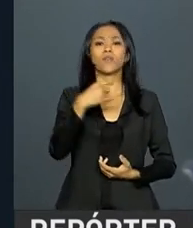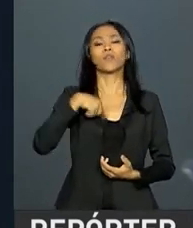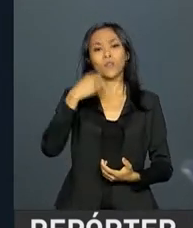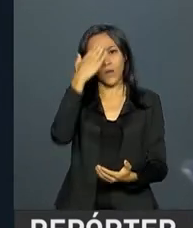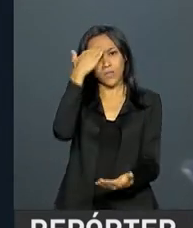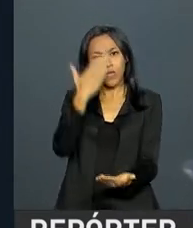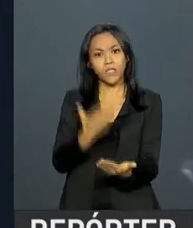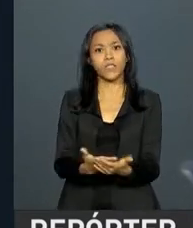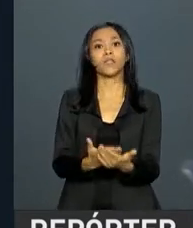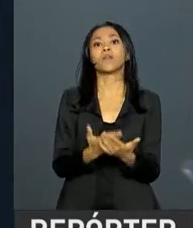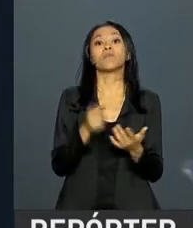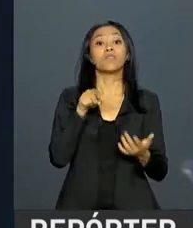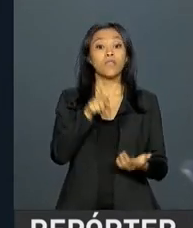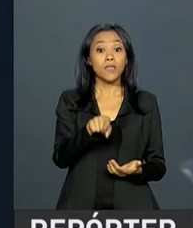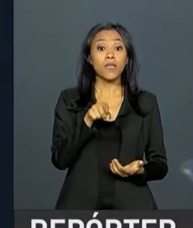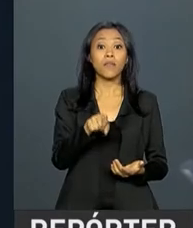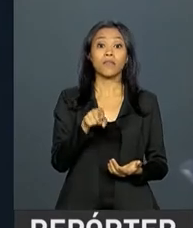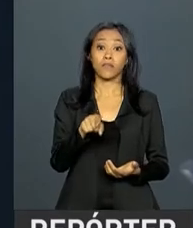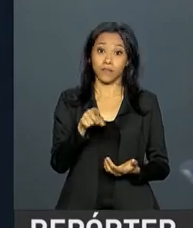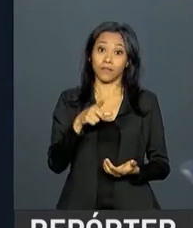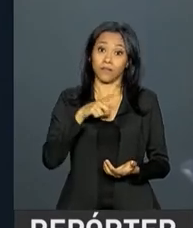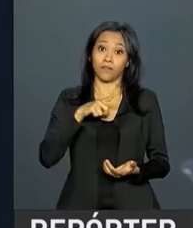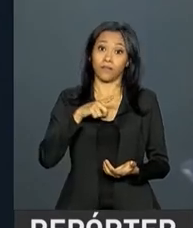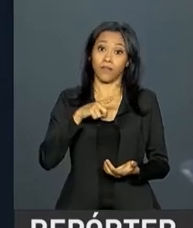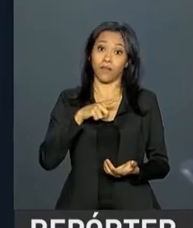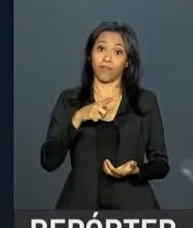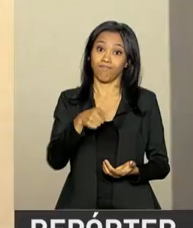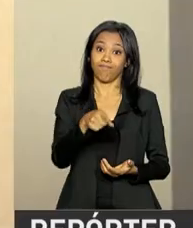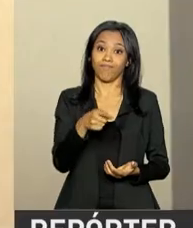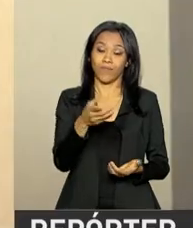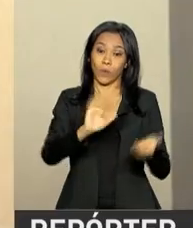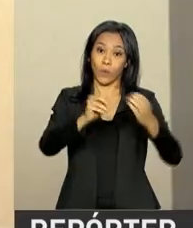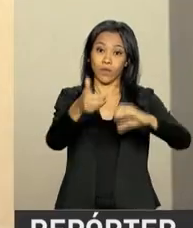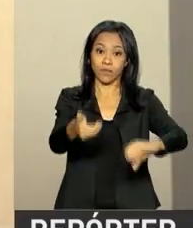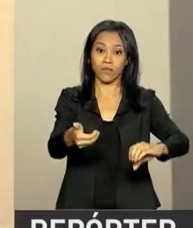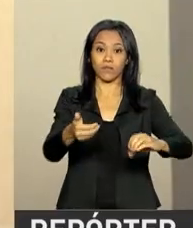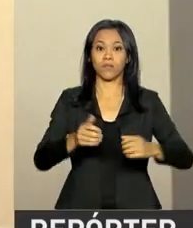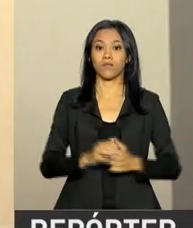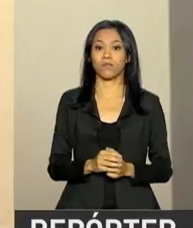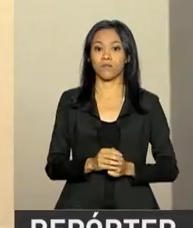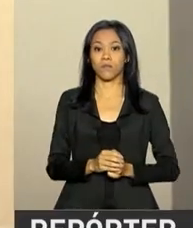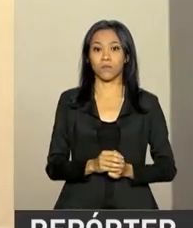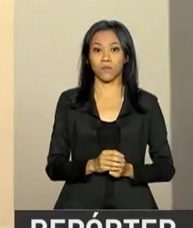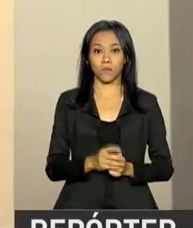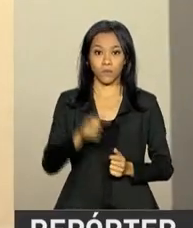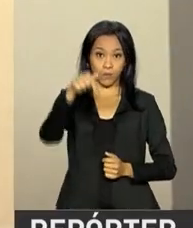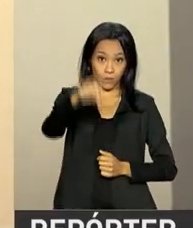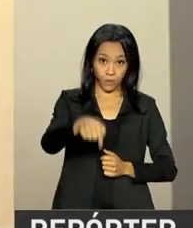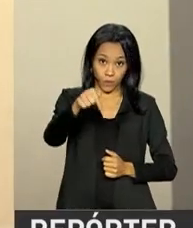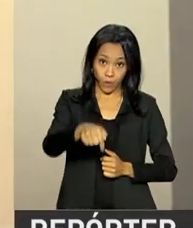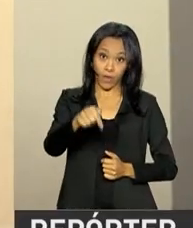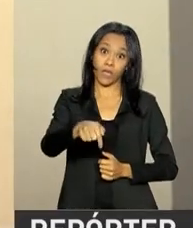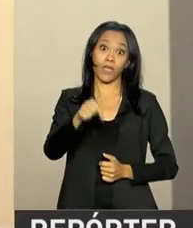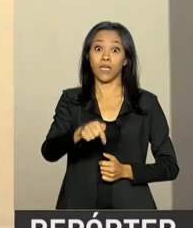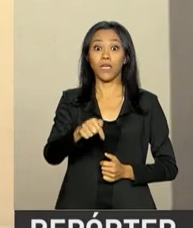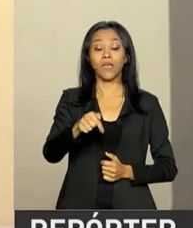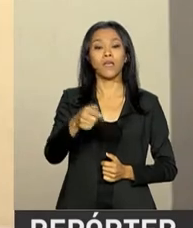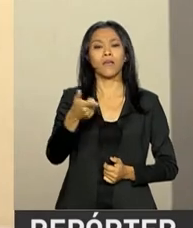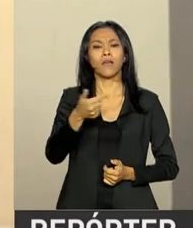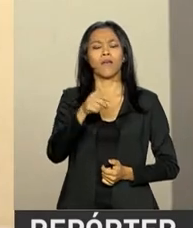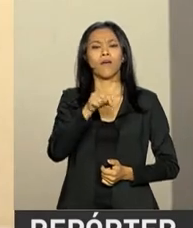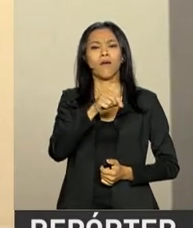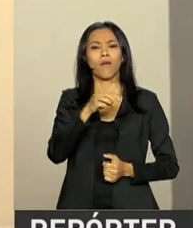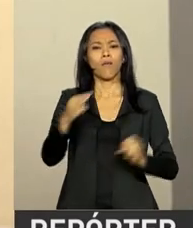essa sensibilidade haverá de estar presente no Congresso Nacional. O ministro do Planejamento, Desenvolvimento e Gestão, Diogo